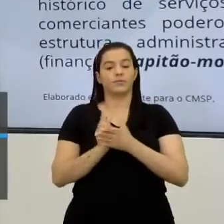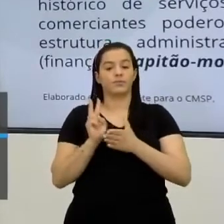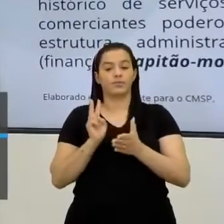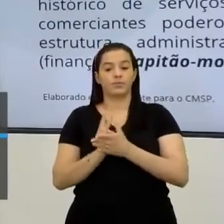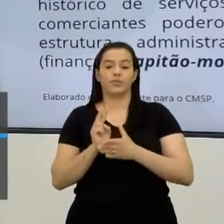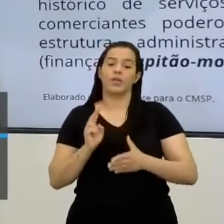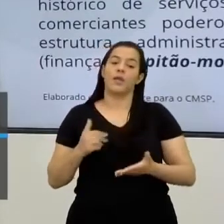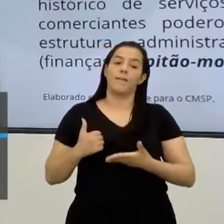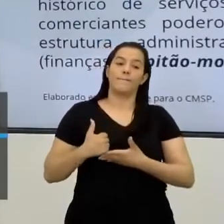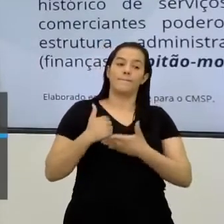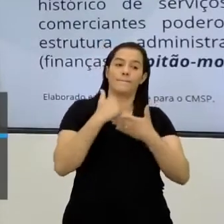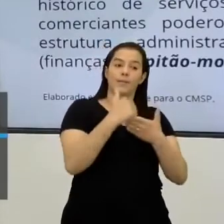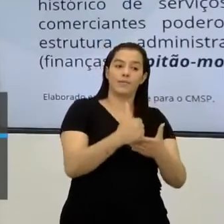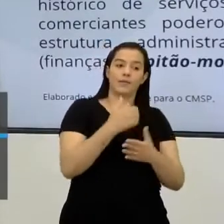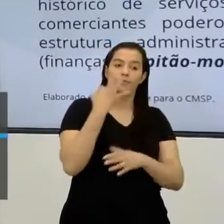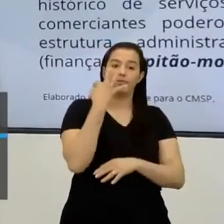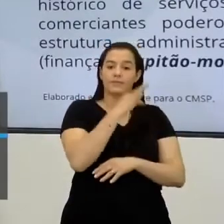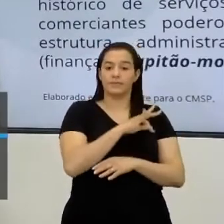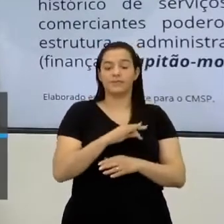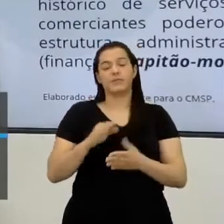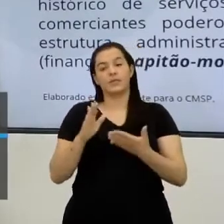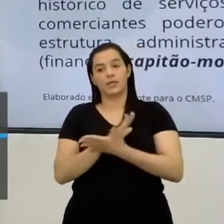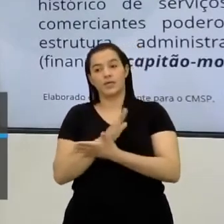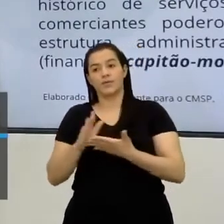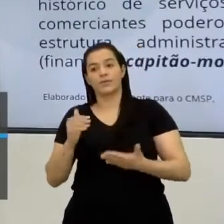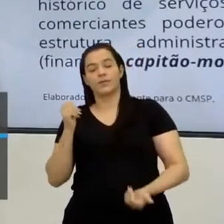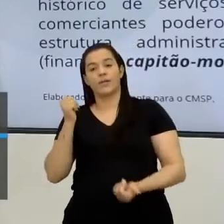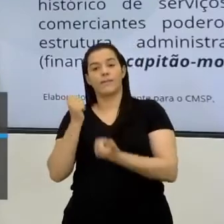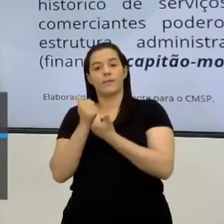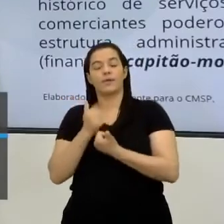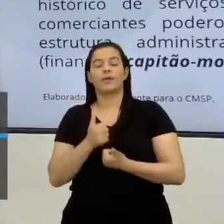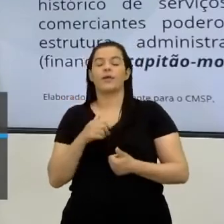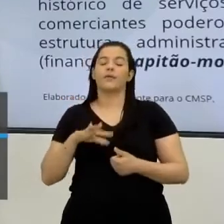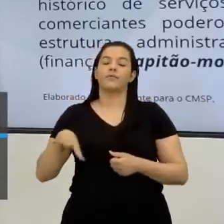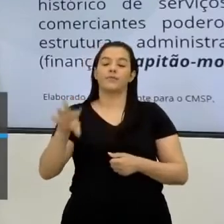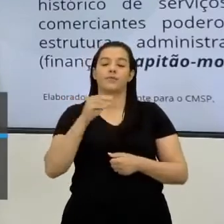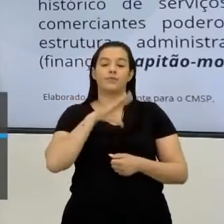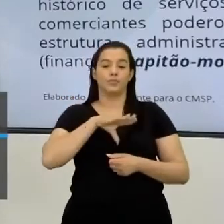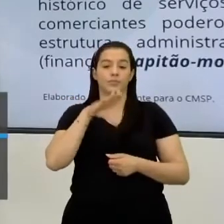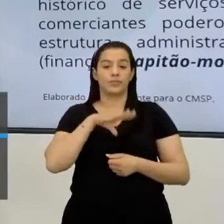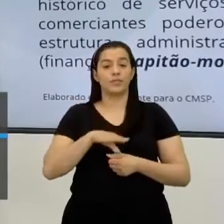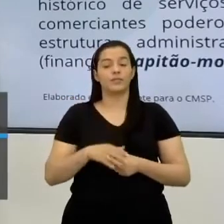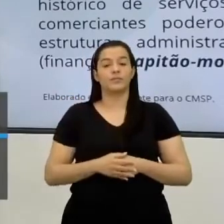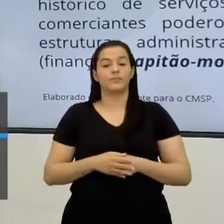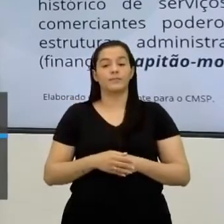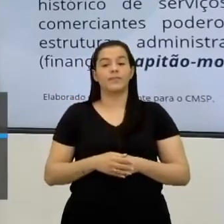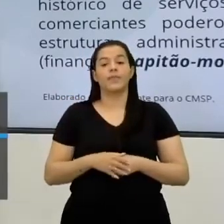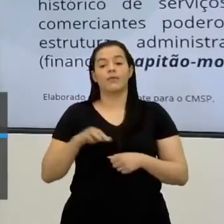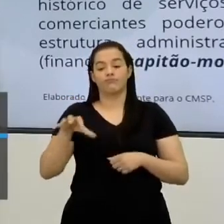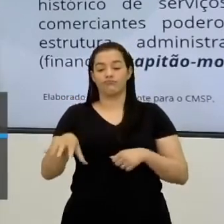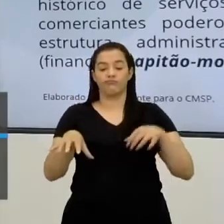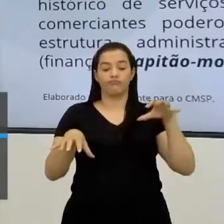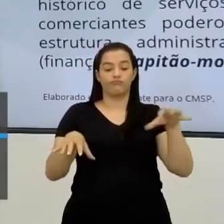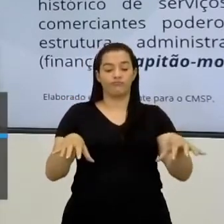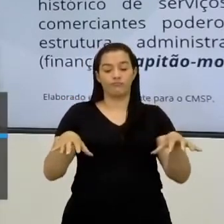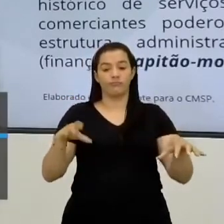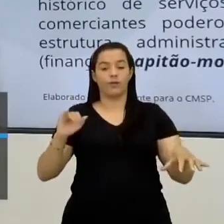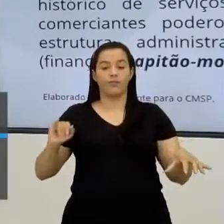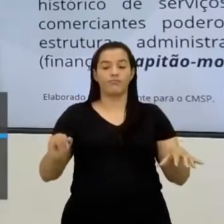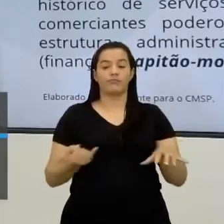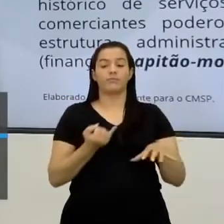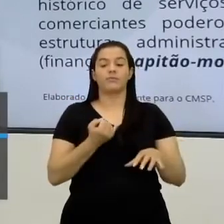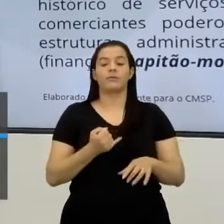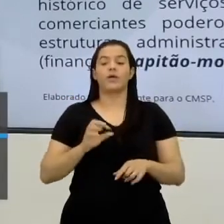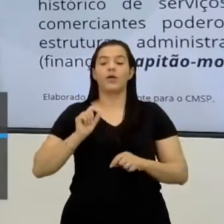que apoiavam os franceses e alguns que apoiavam os portugueses. E aí, aproveitando-se dessa questão